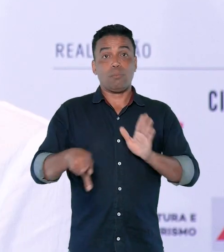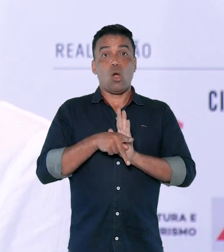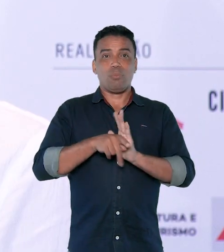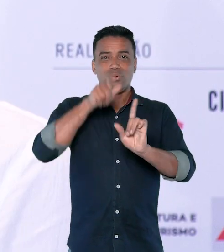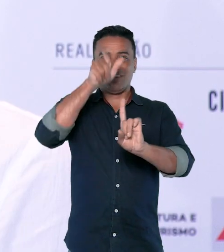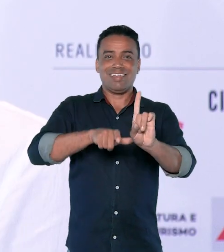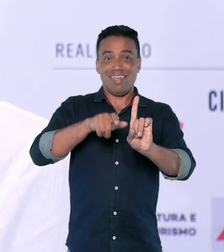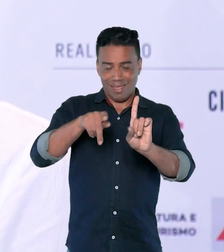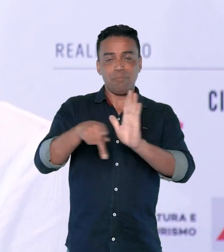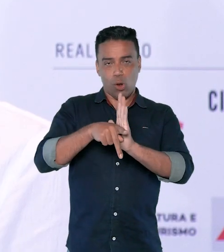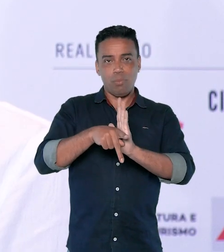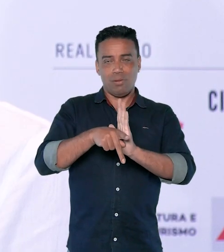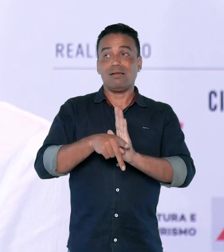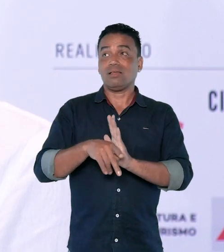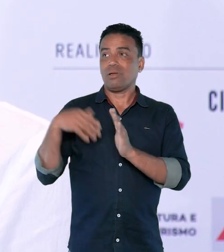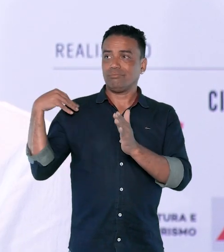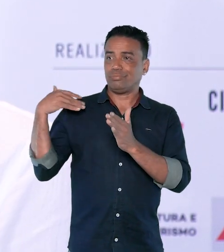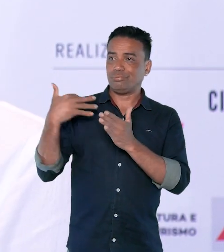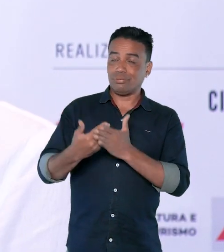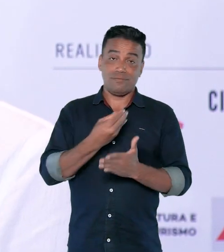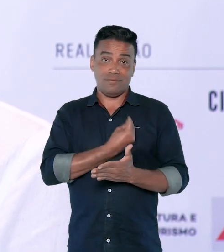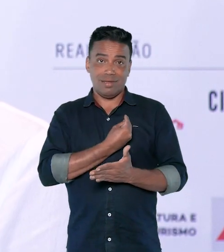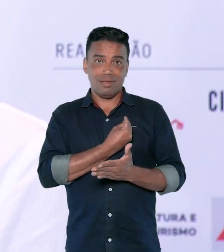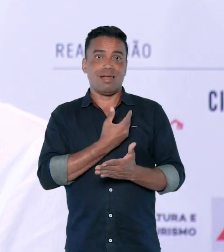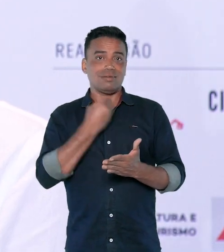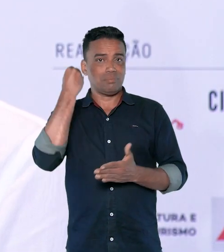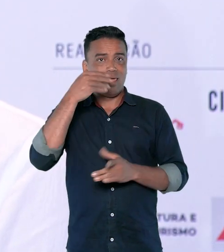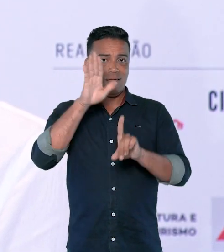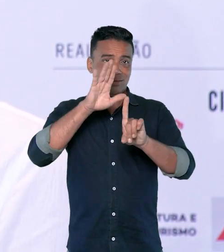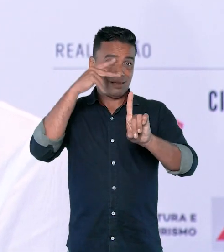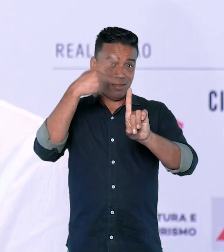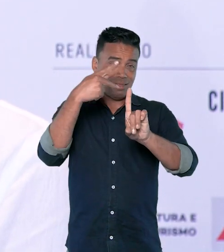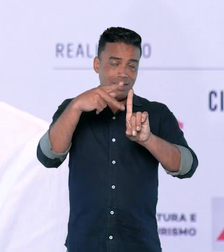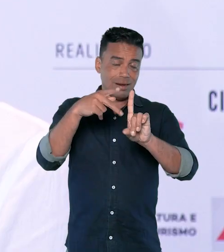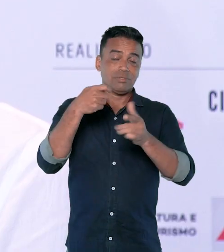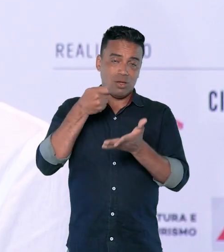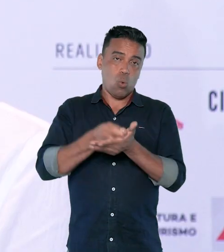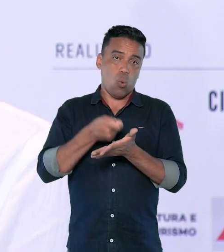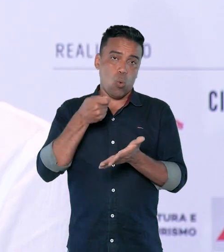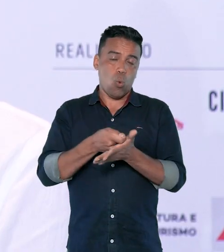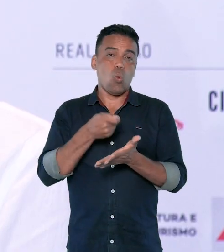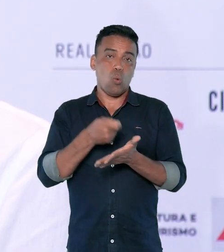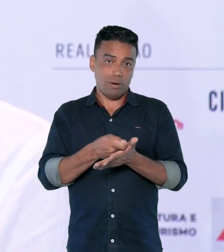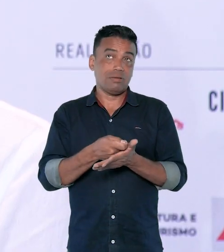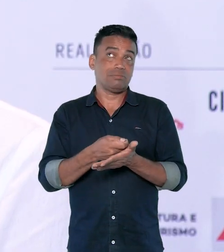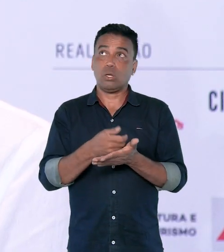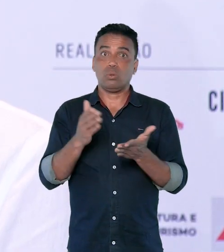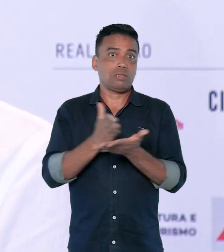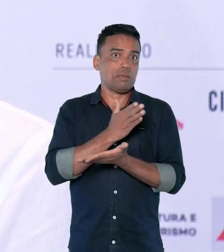porque, na trajetória dele, ele precisa cumprir, assim como todos os alunos, né, independentemente da